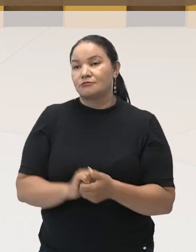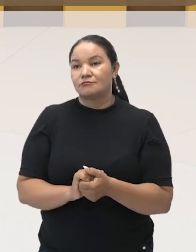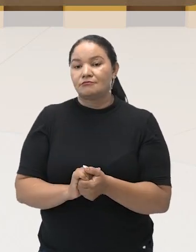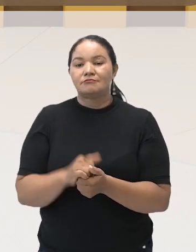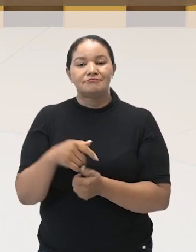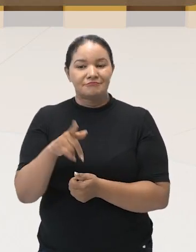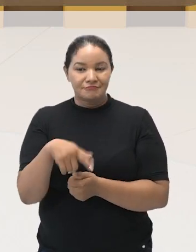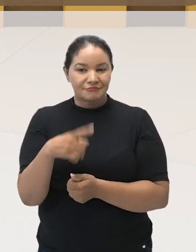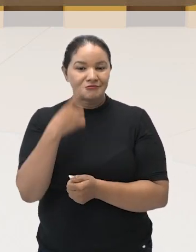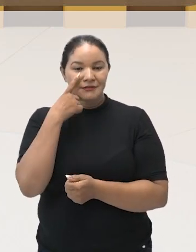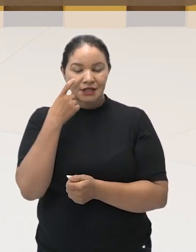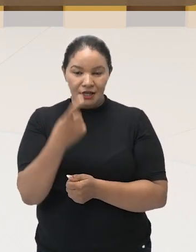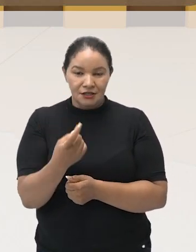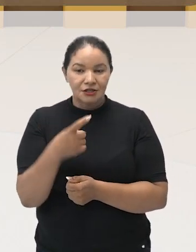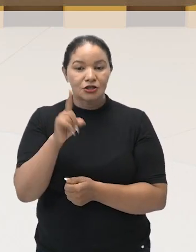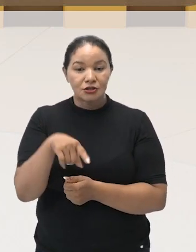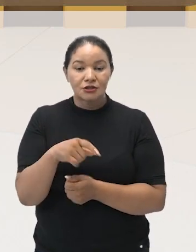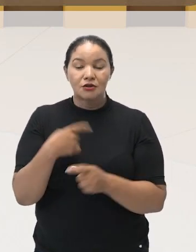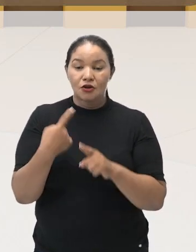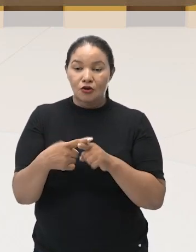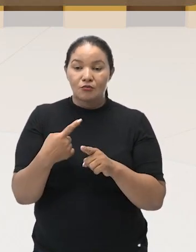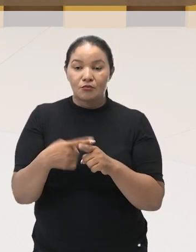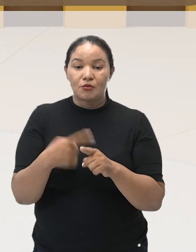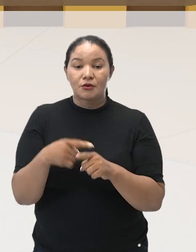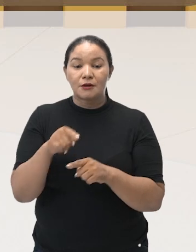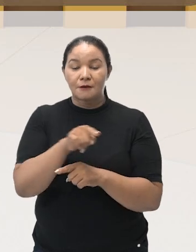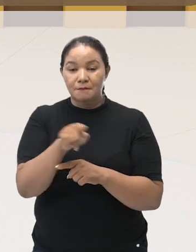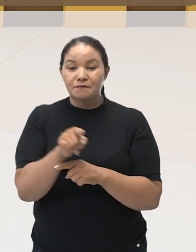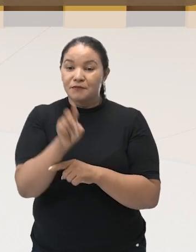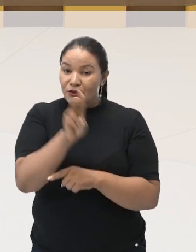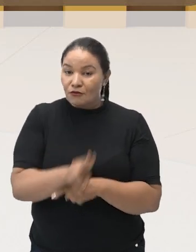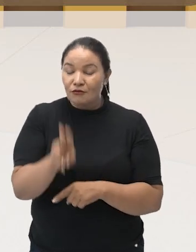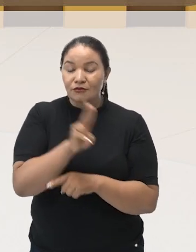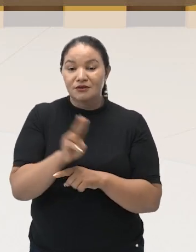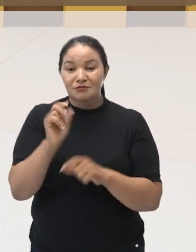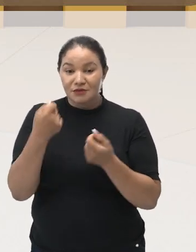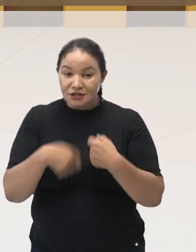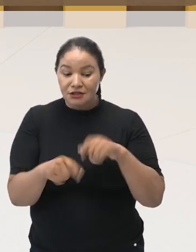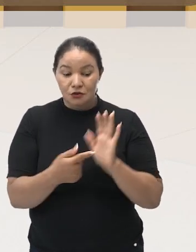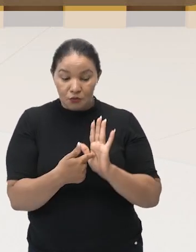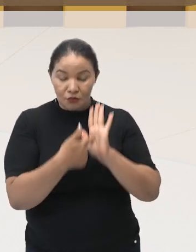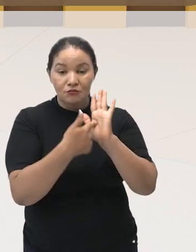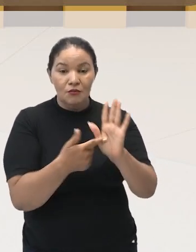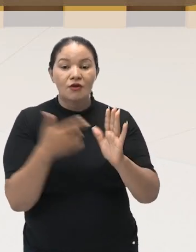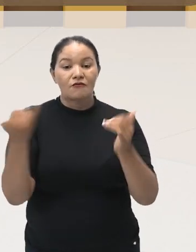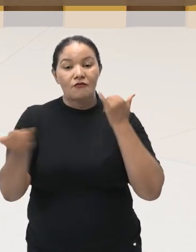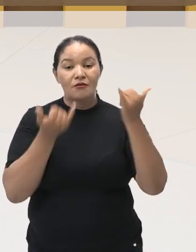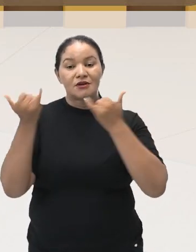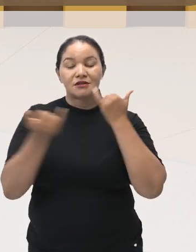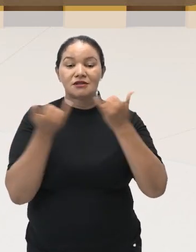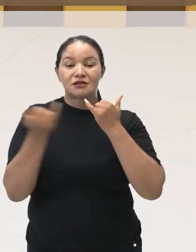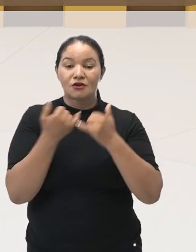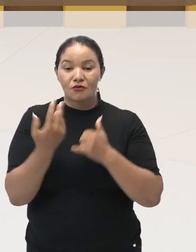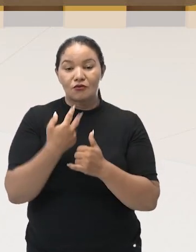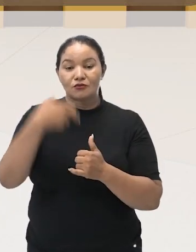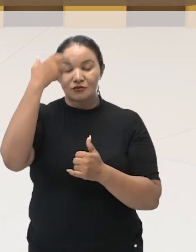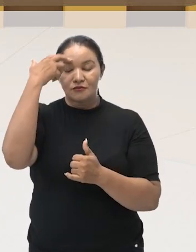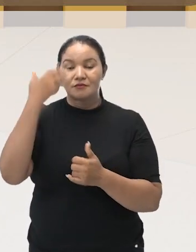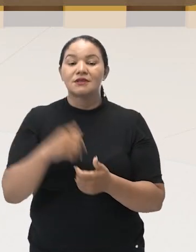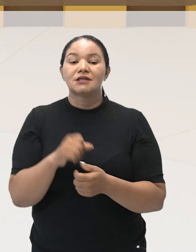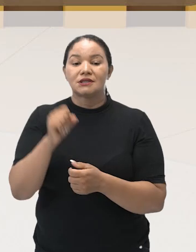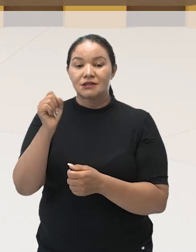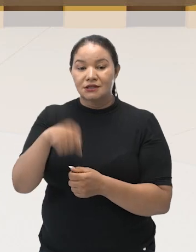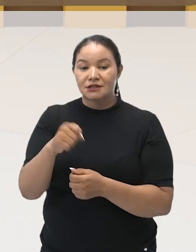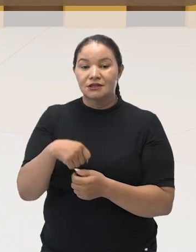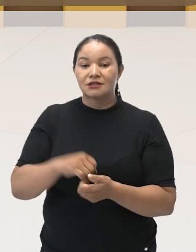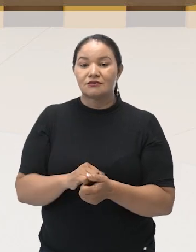usam recurso tecnológico, né? Sim. Tem que usar, porque eles precisam trazer as informações para eles. Sim, eles mantêm a sua cultura original.